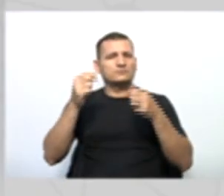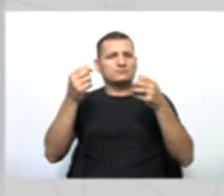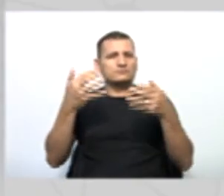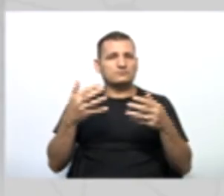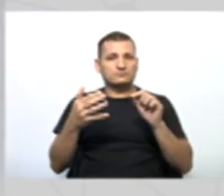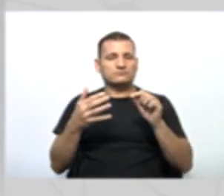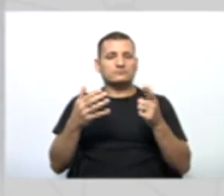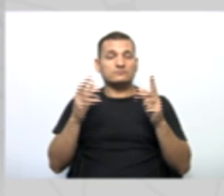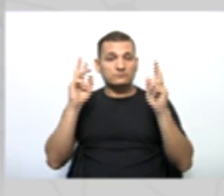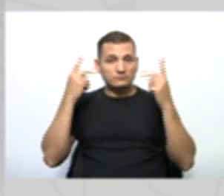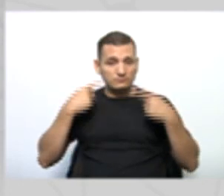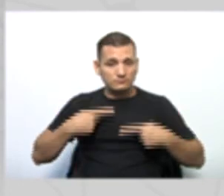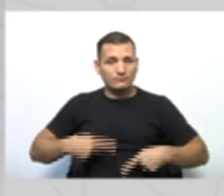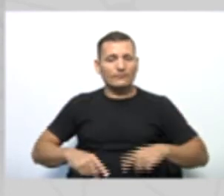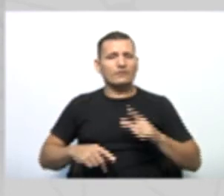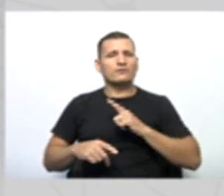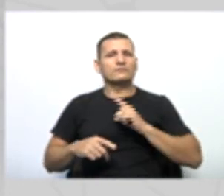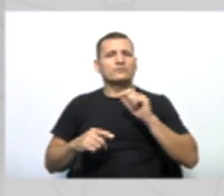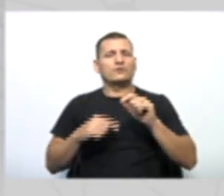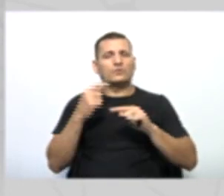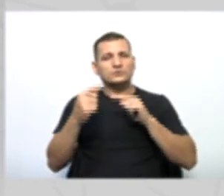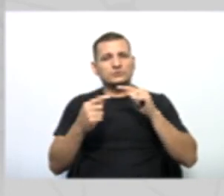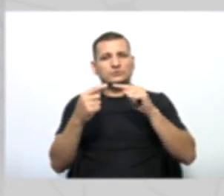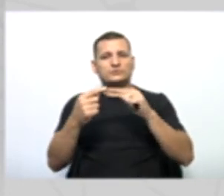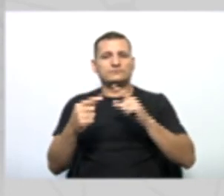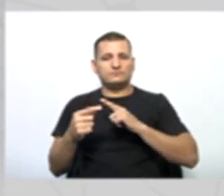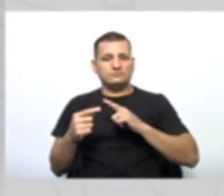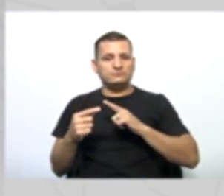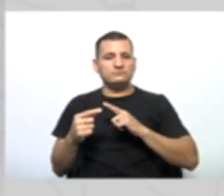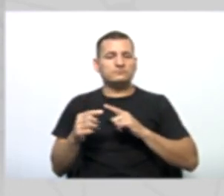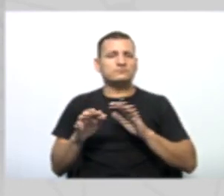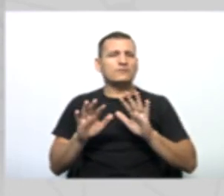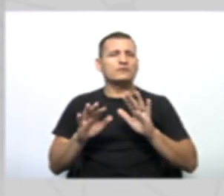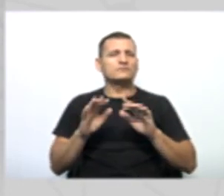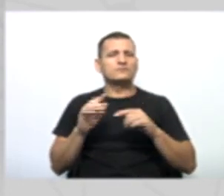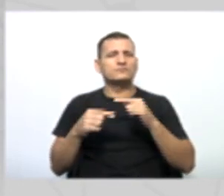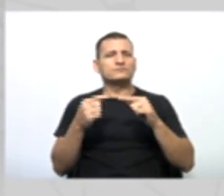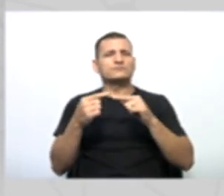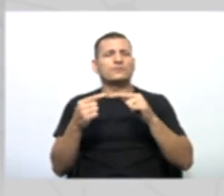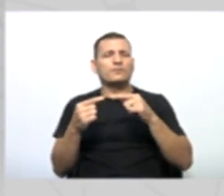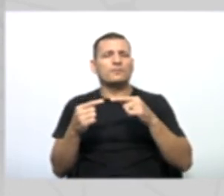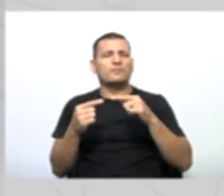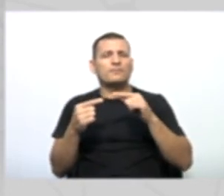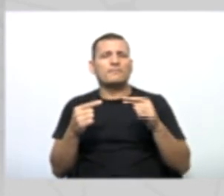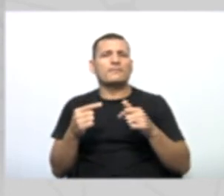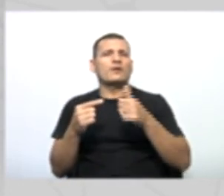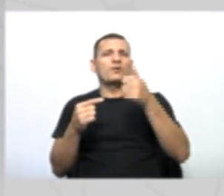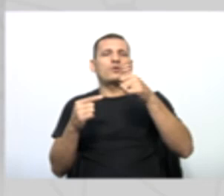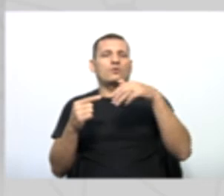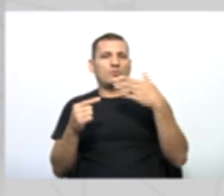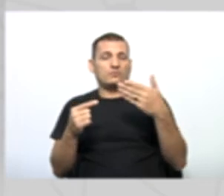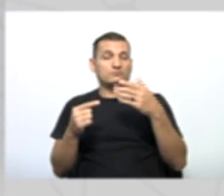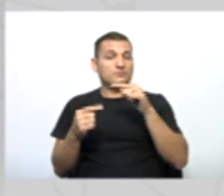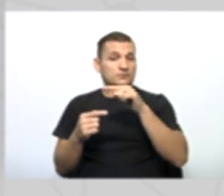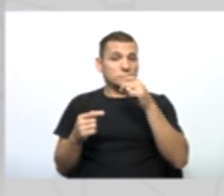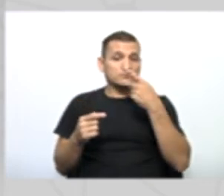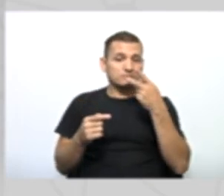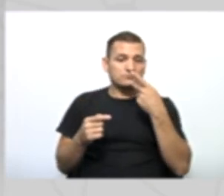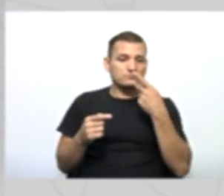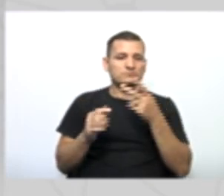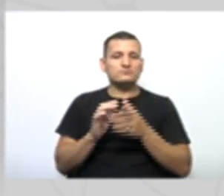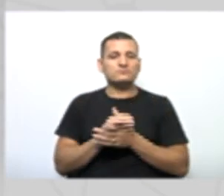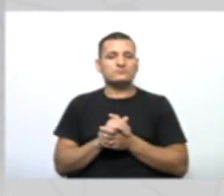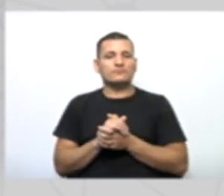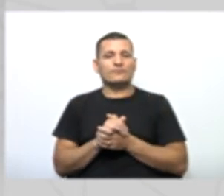finalidade última, ou seja, um fim. E qual seria a finalidade maior? Para ele, essa finalidade, o fim último do